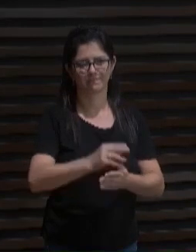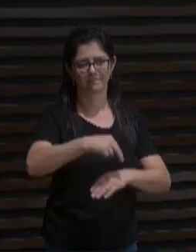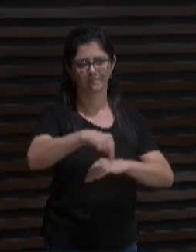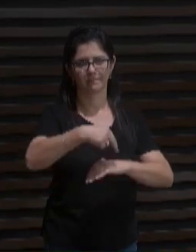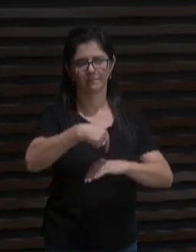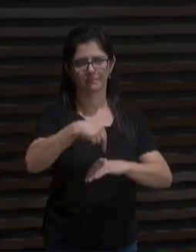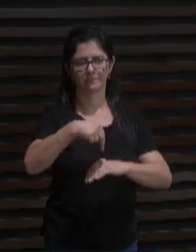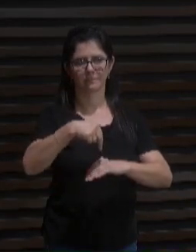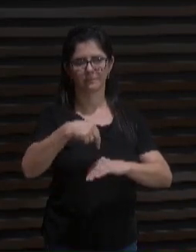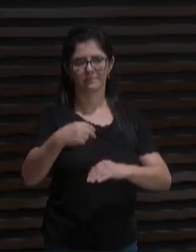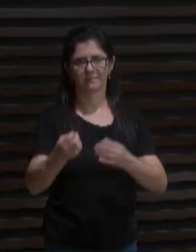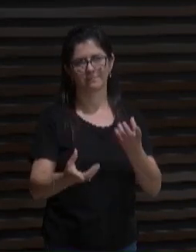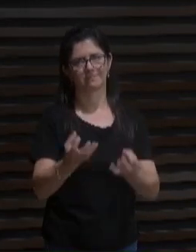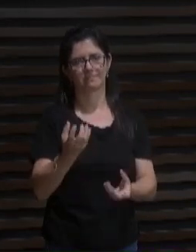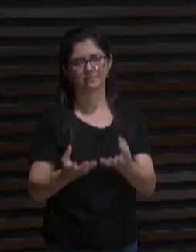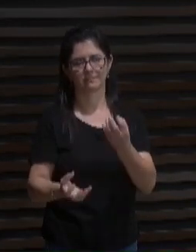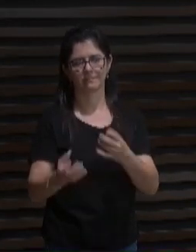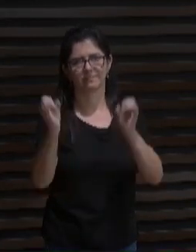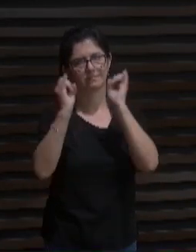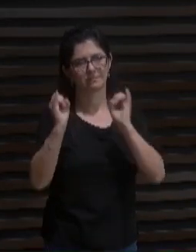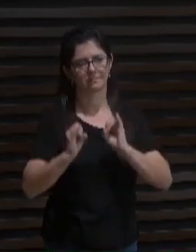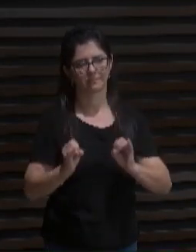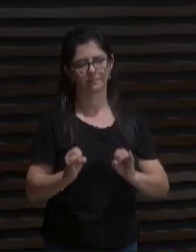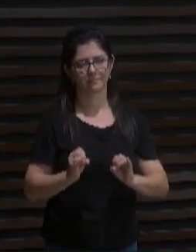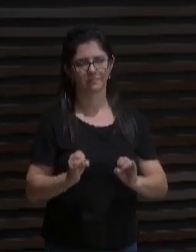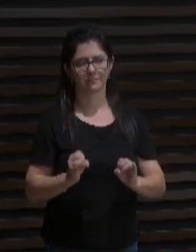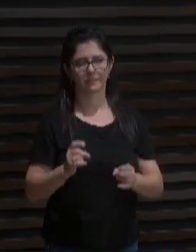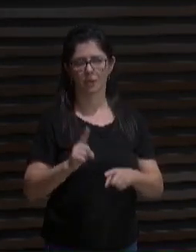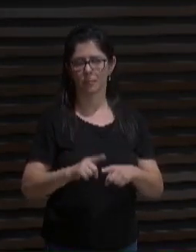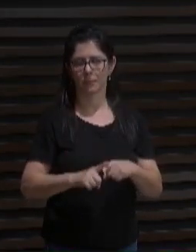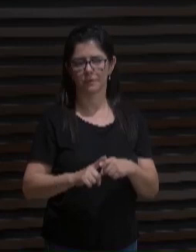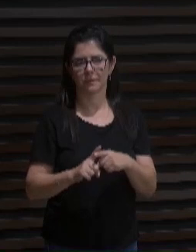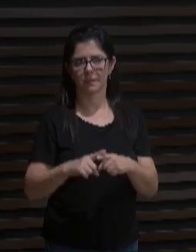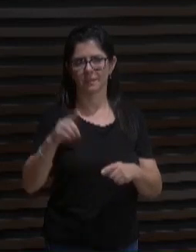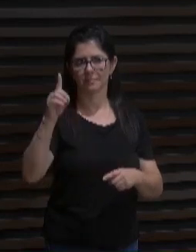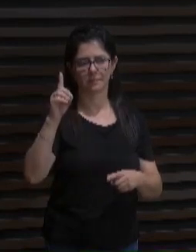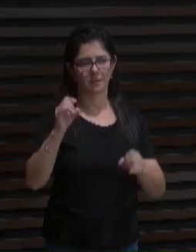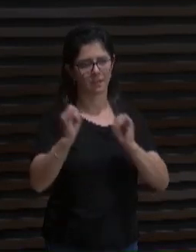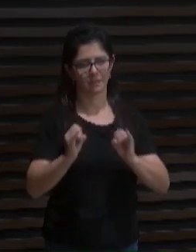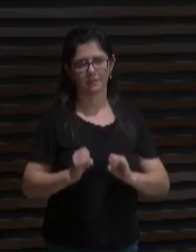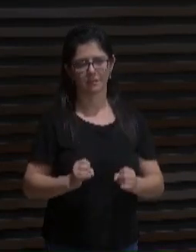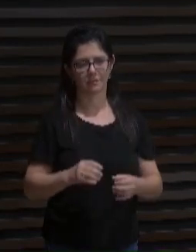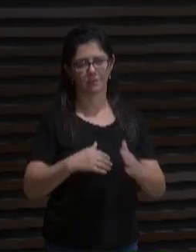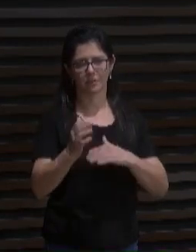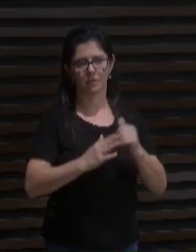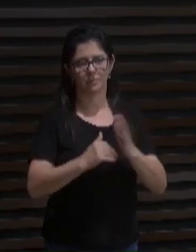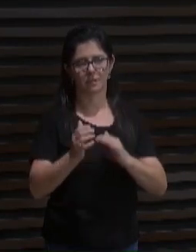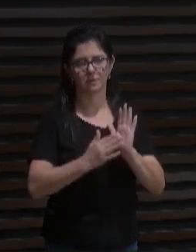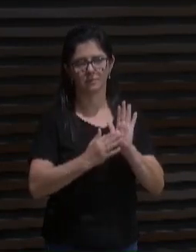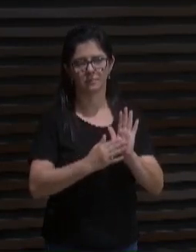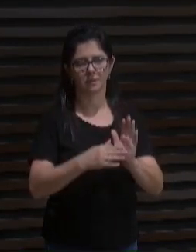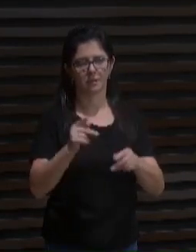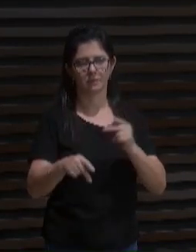no fogo os deuses deles, porque deuses não eram, senão obra de mãos de homens,